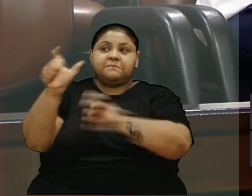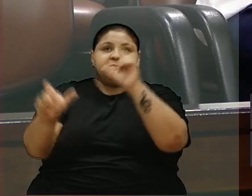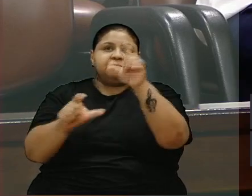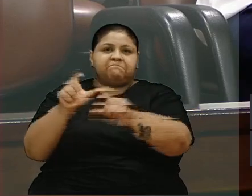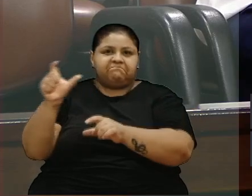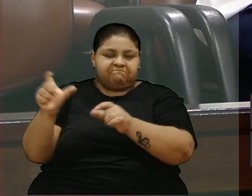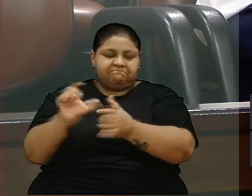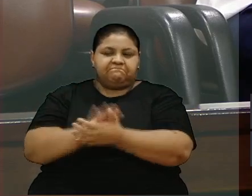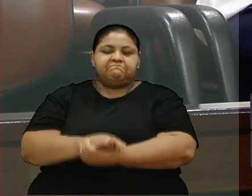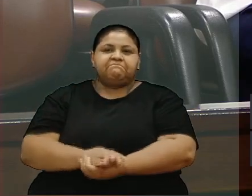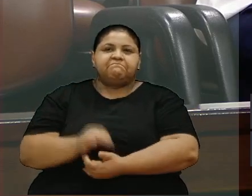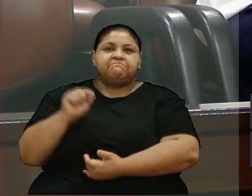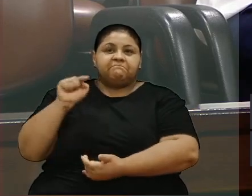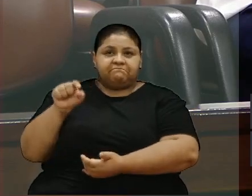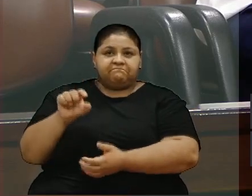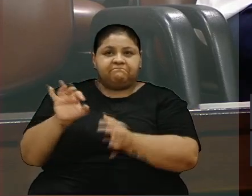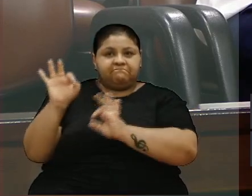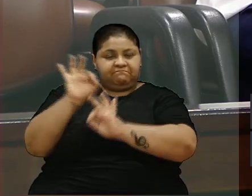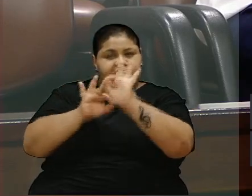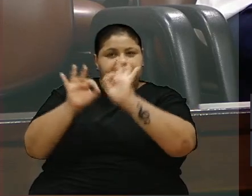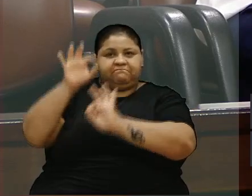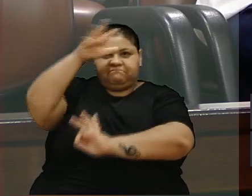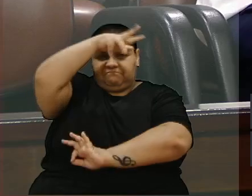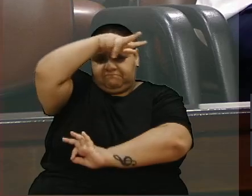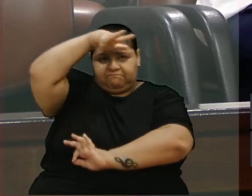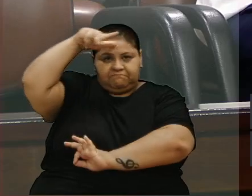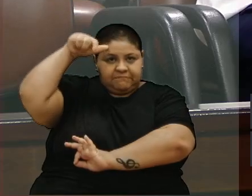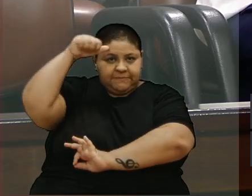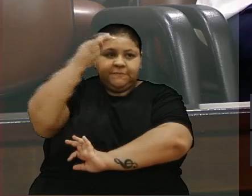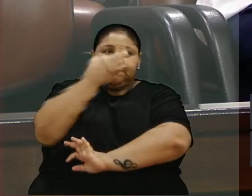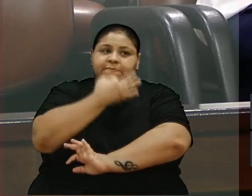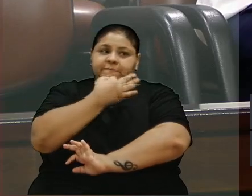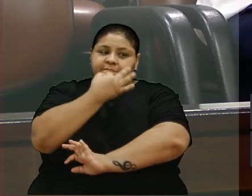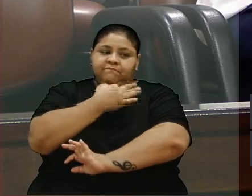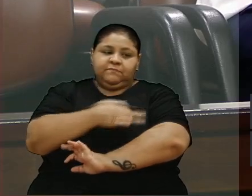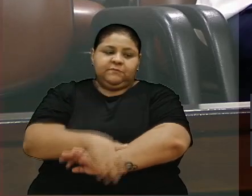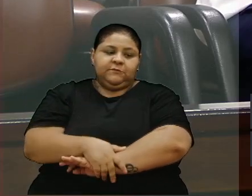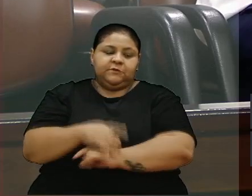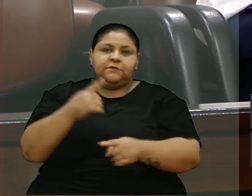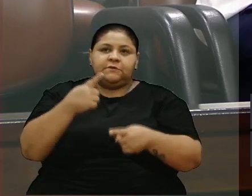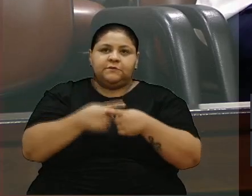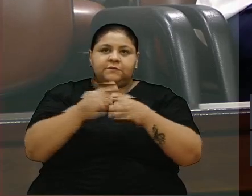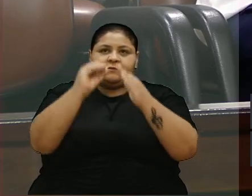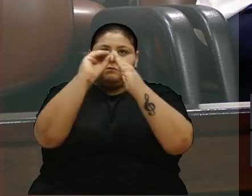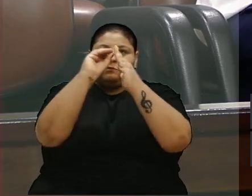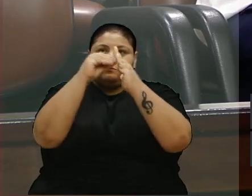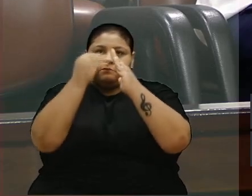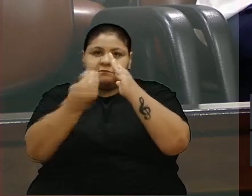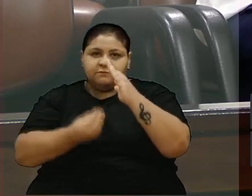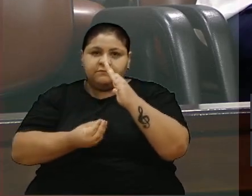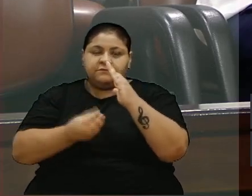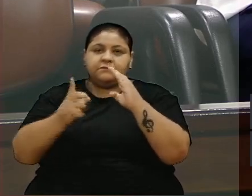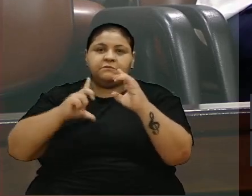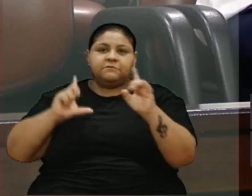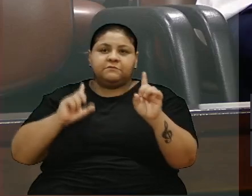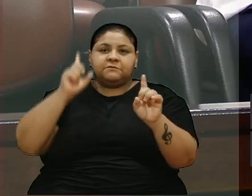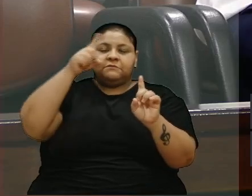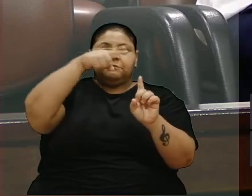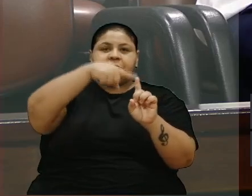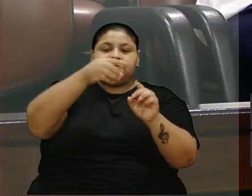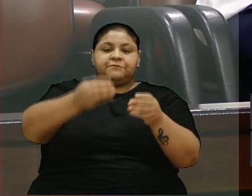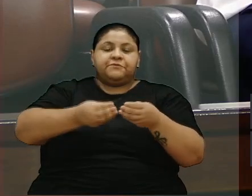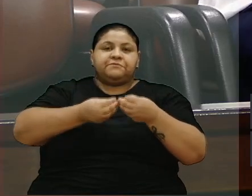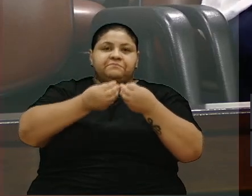Este evento é organizado pela Prefeitura Municipal de Caxias do Sul e pelo SAMAI, e tem o propósito de